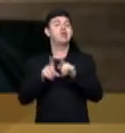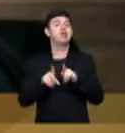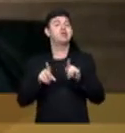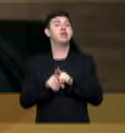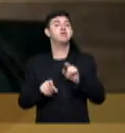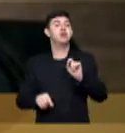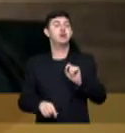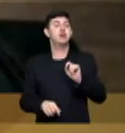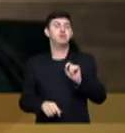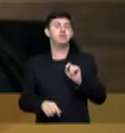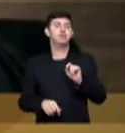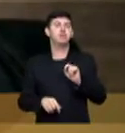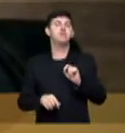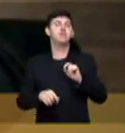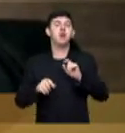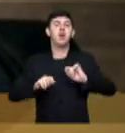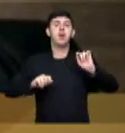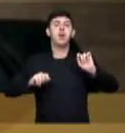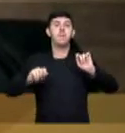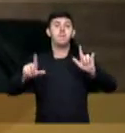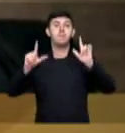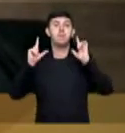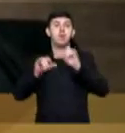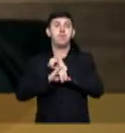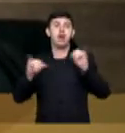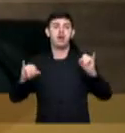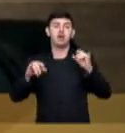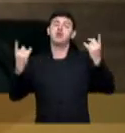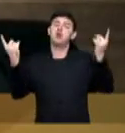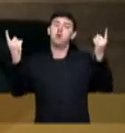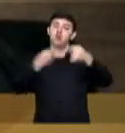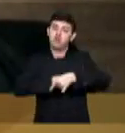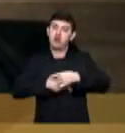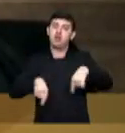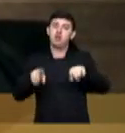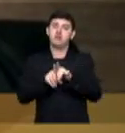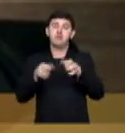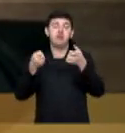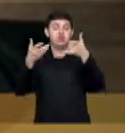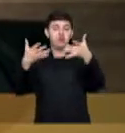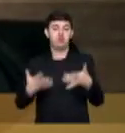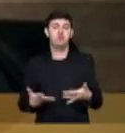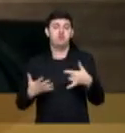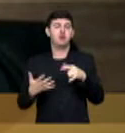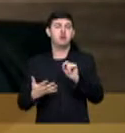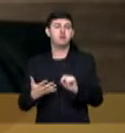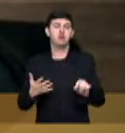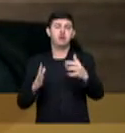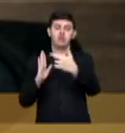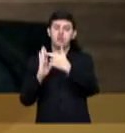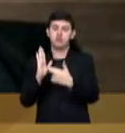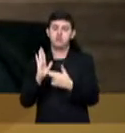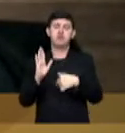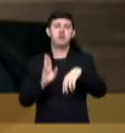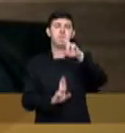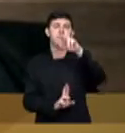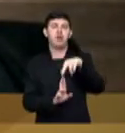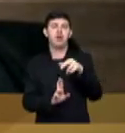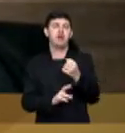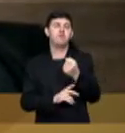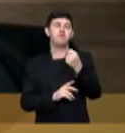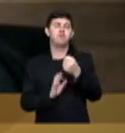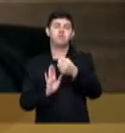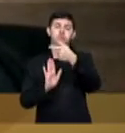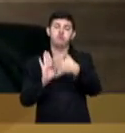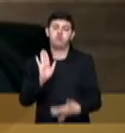de contrapropaganda, regulamentando essas sanções em diversos parágrafos. E o artigo